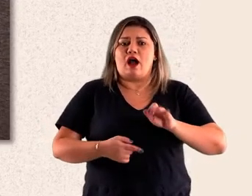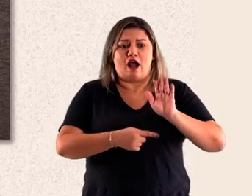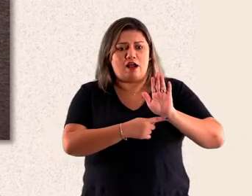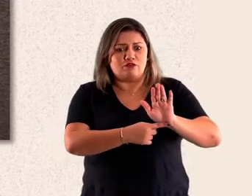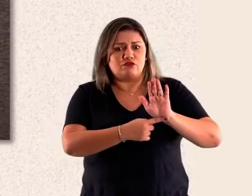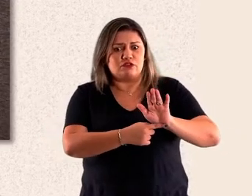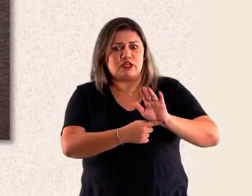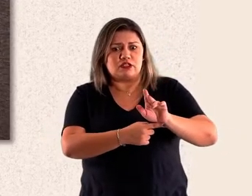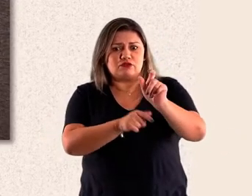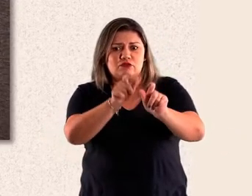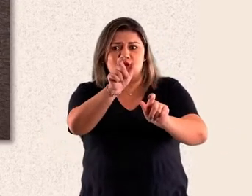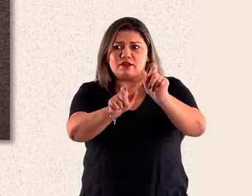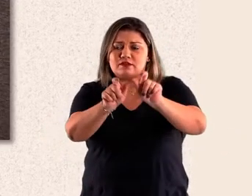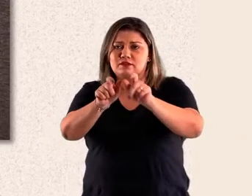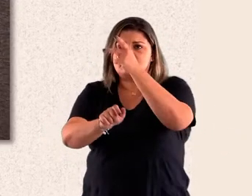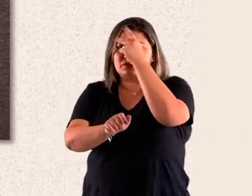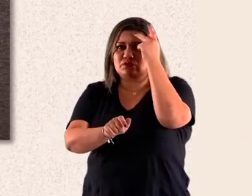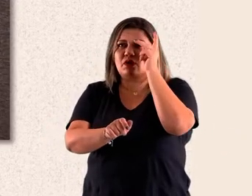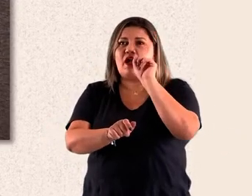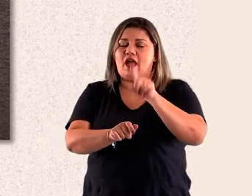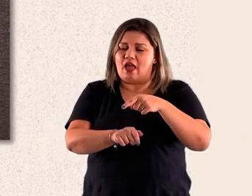uma outra estratégia interessante